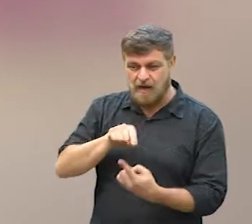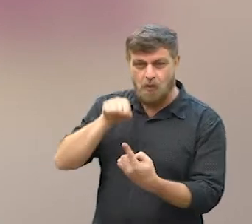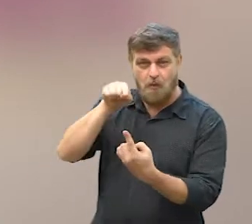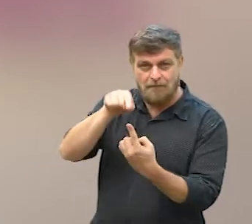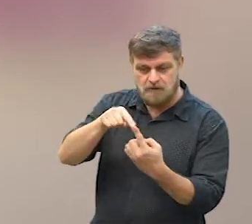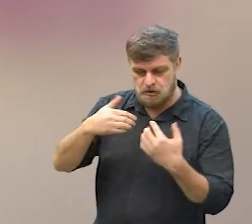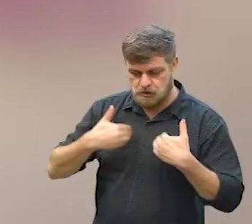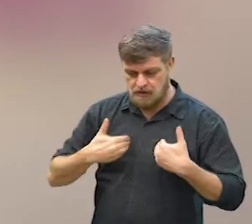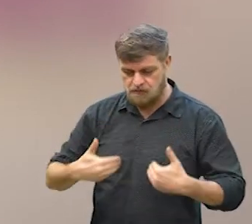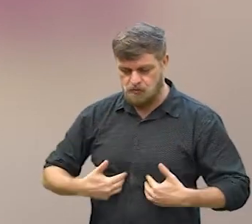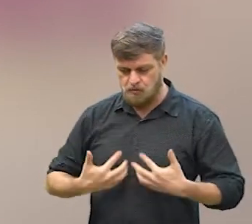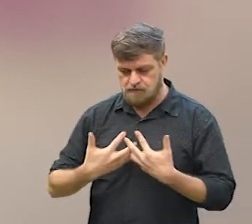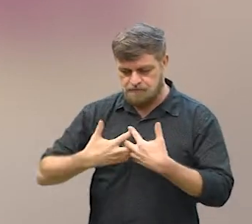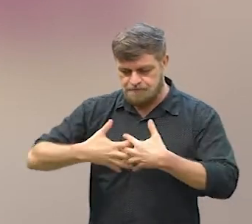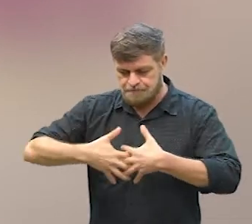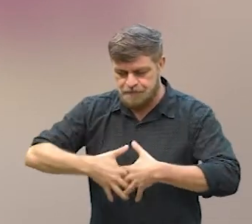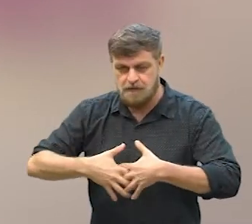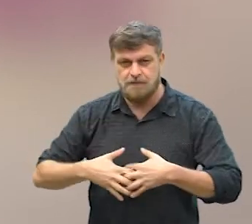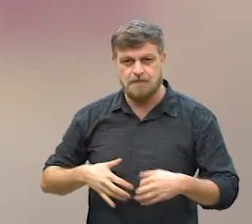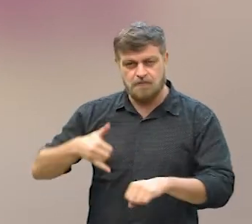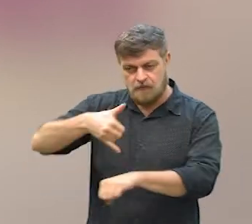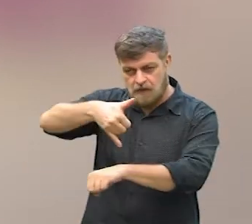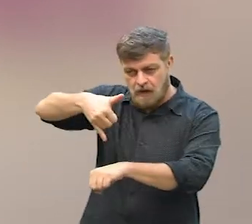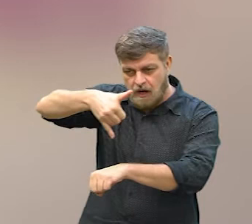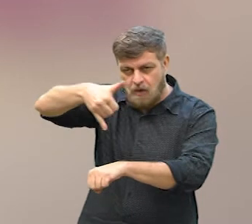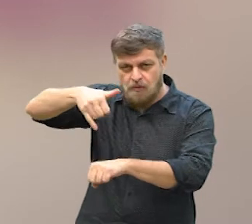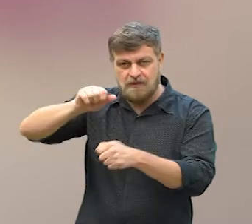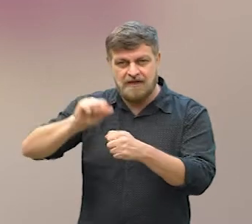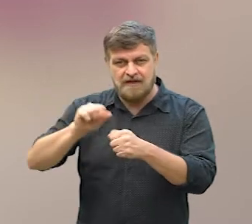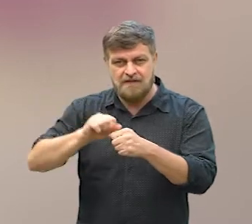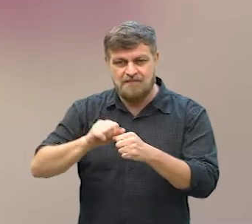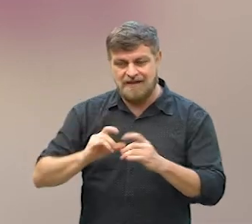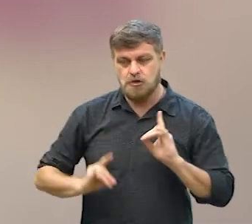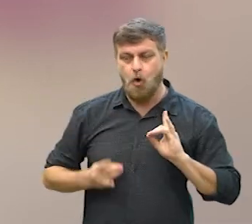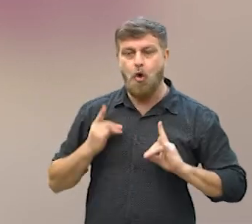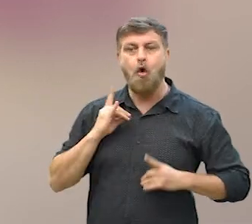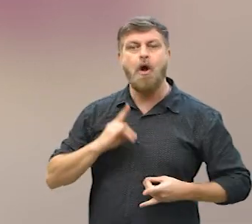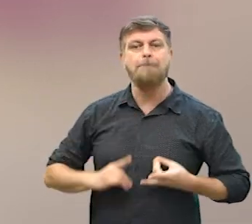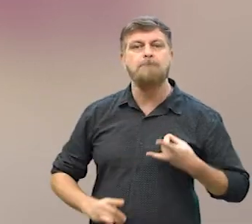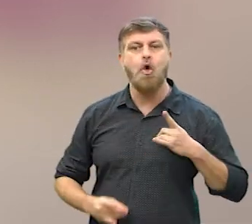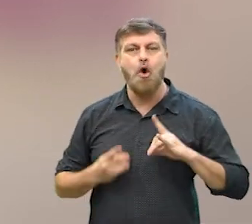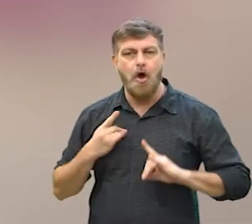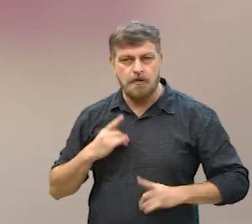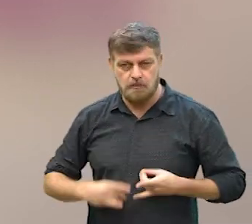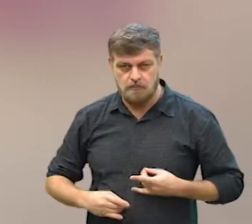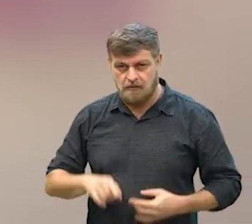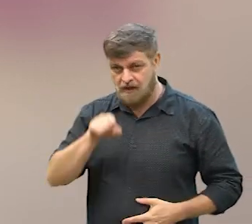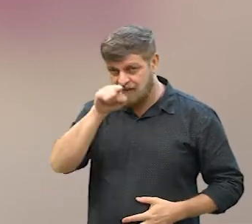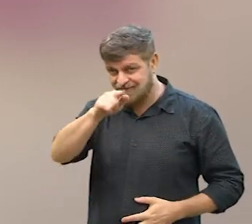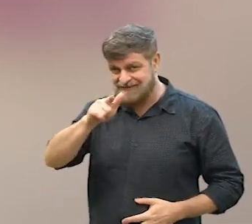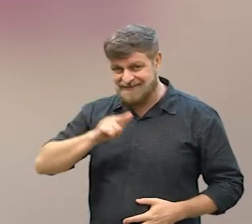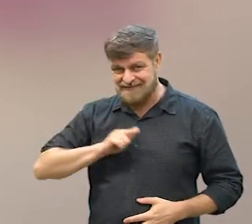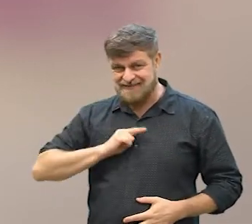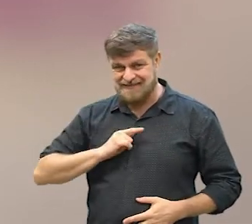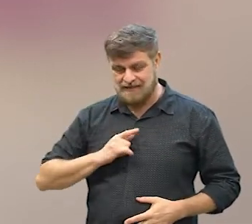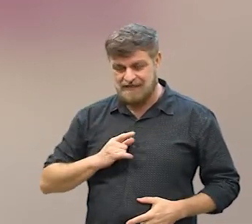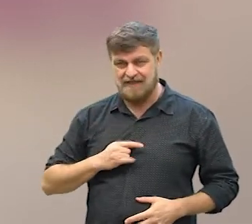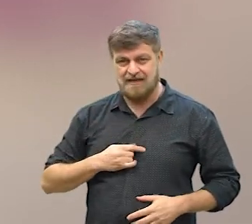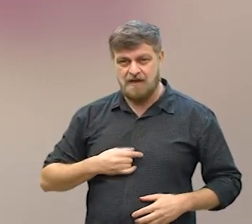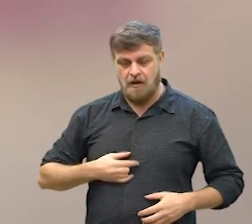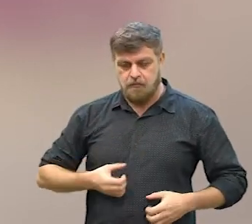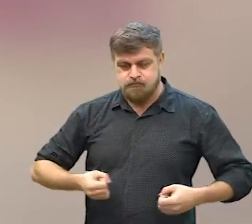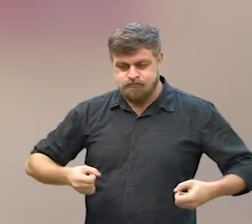função dentro do organismo. É ela que é responsável pela produção de hormônios. Então, se você tem uma redução